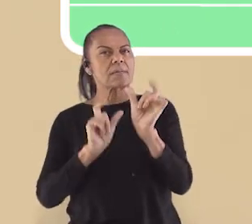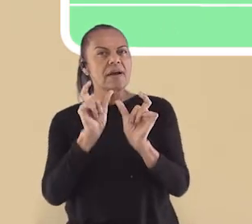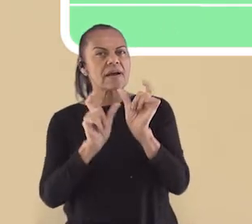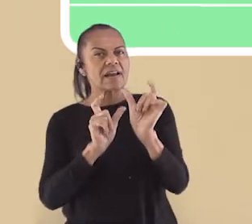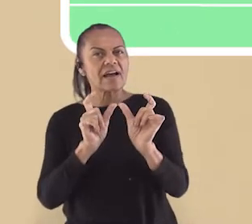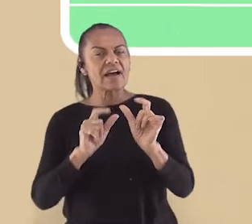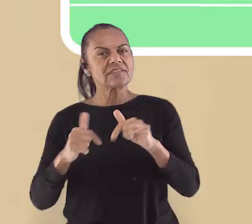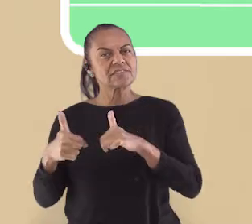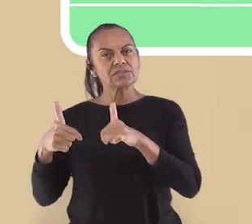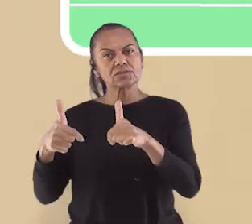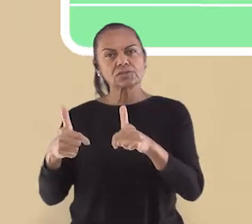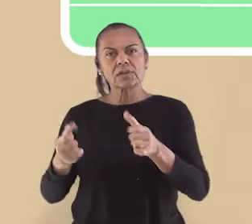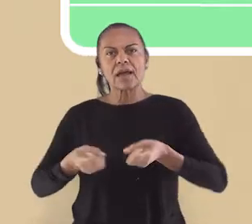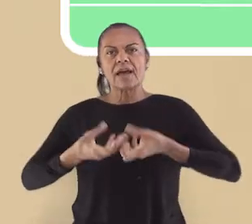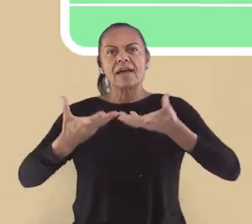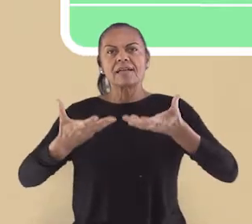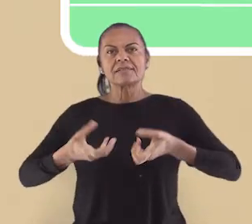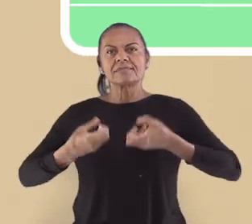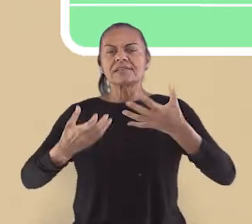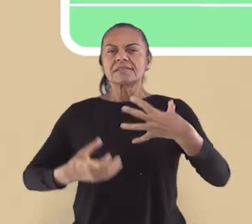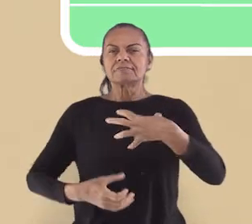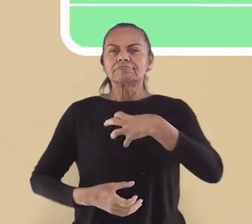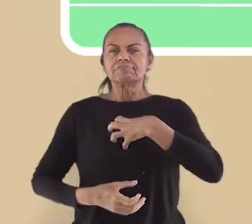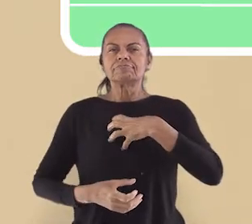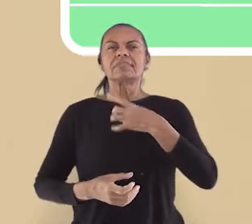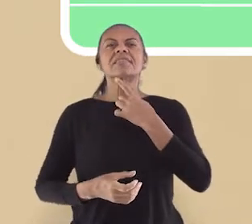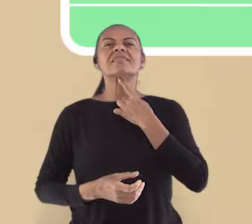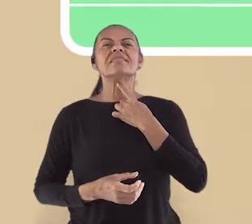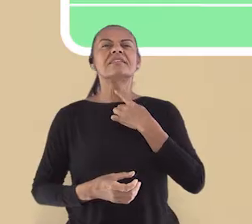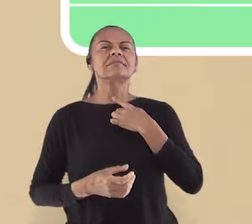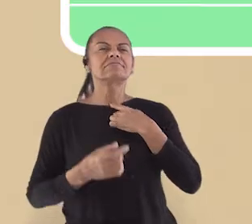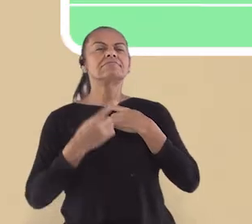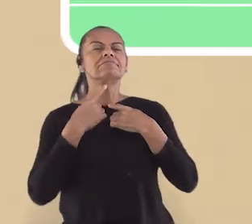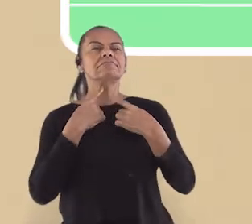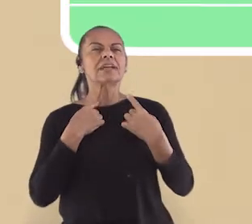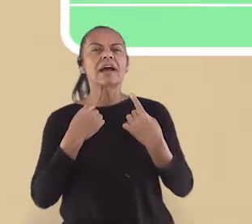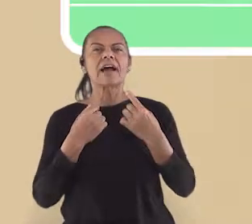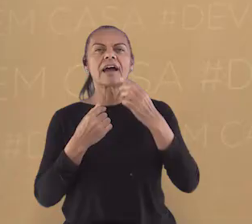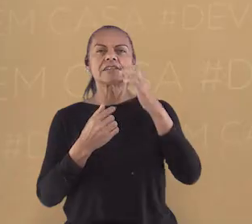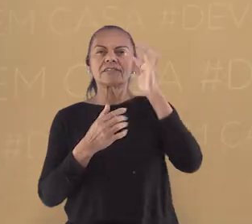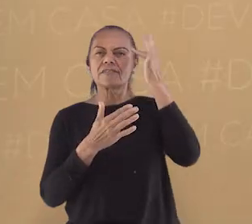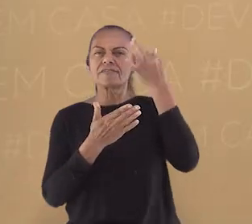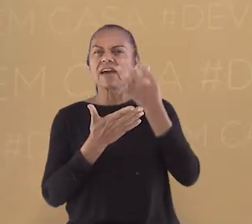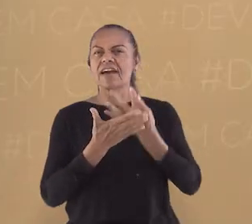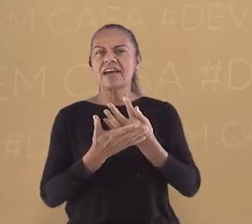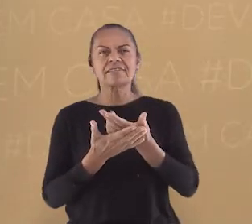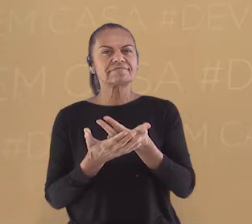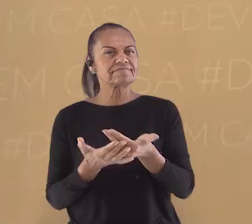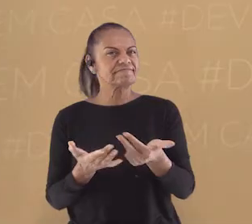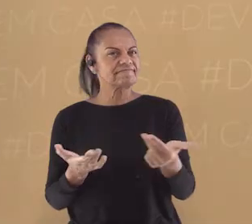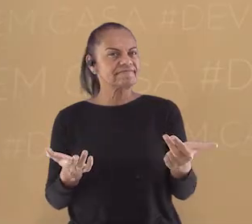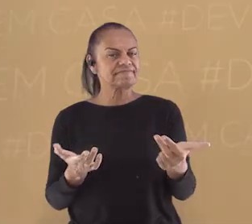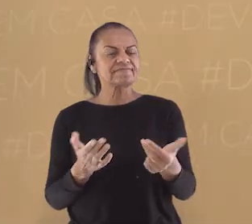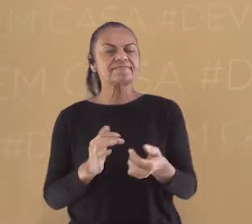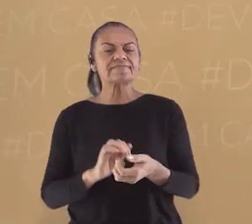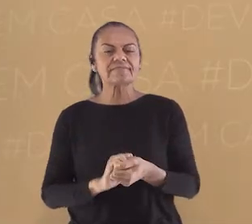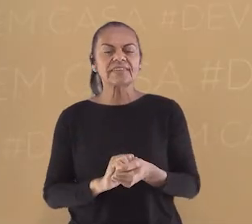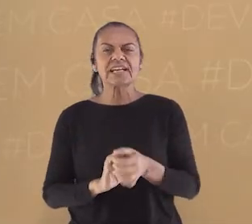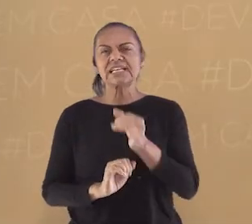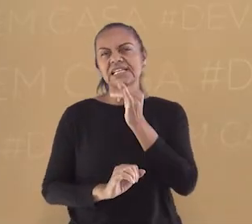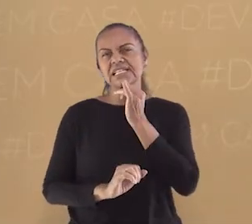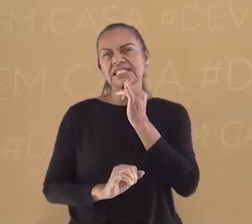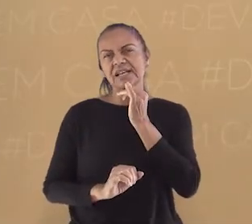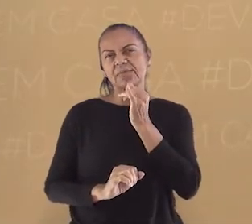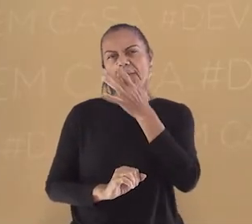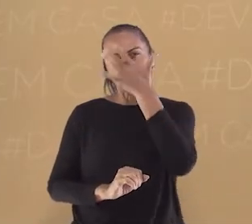para expressar sentimentos, desejos, crenças e assim por diante. Por exemplo, quando gostamos muito